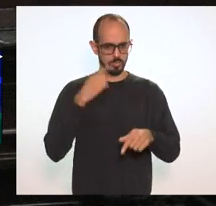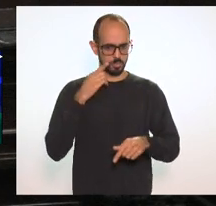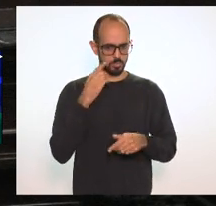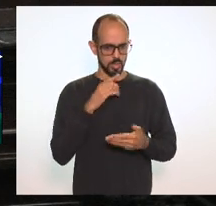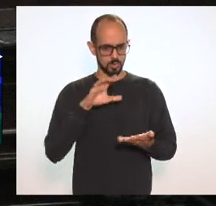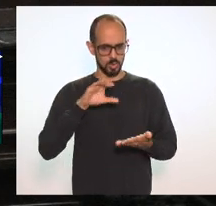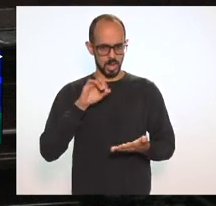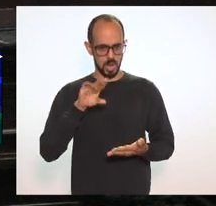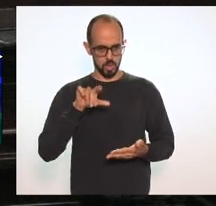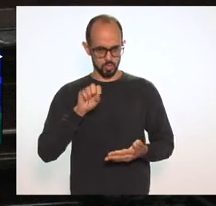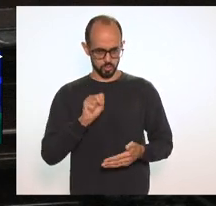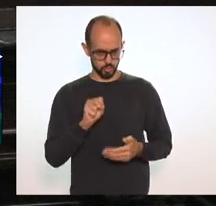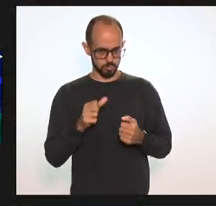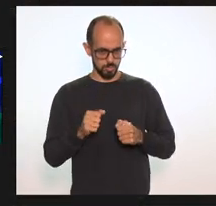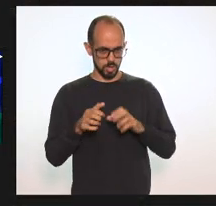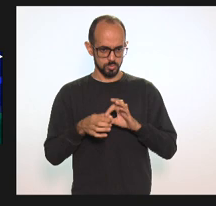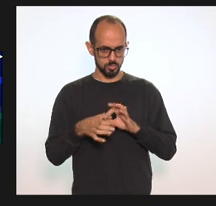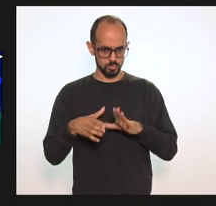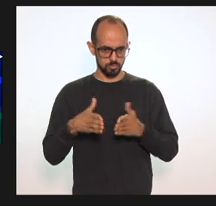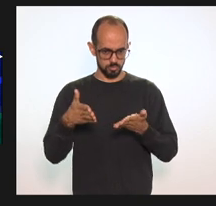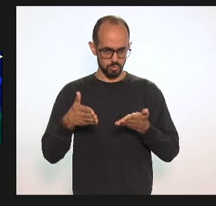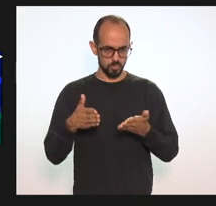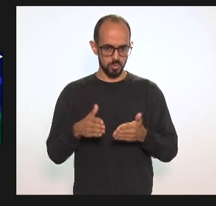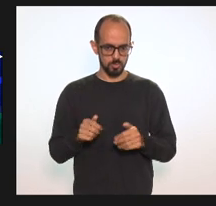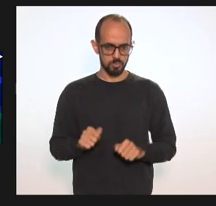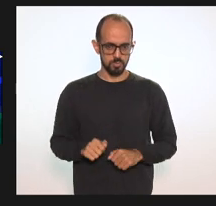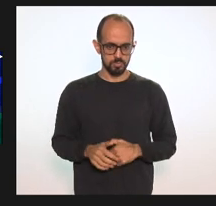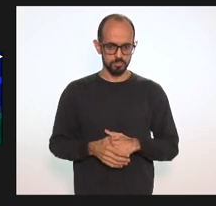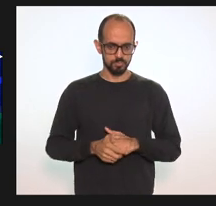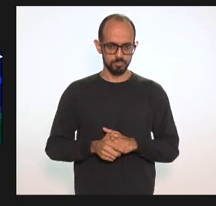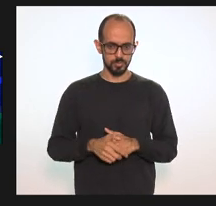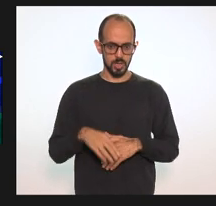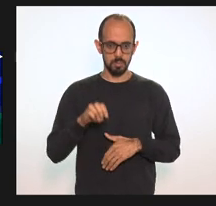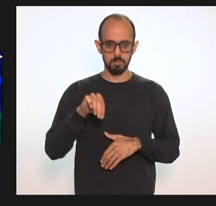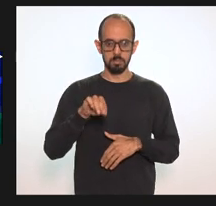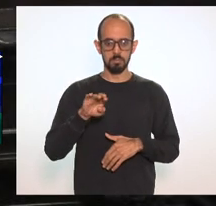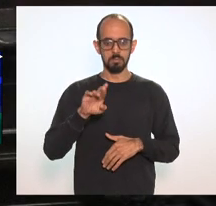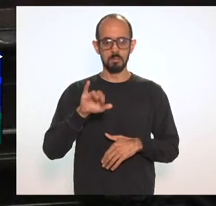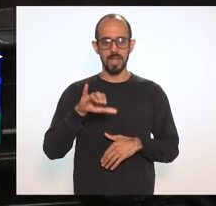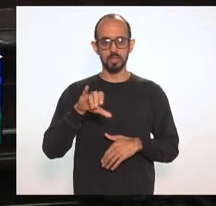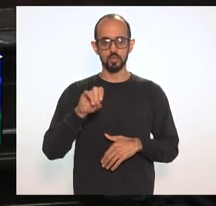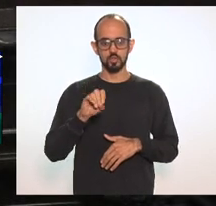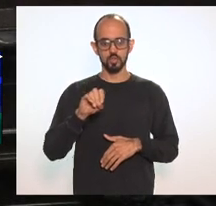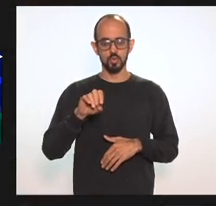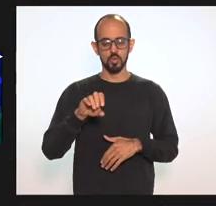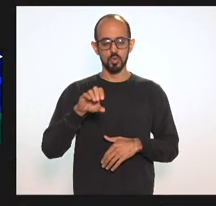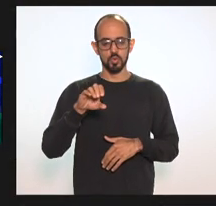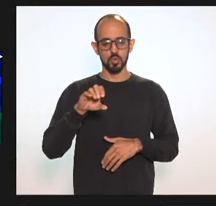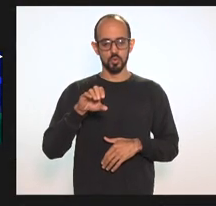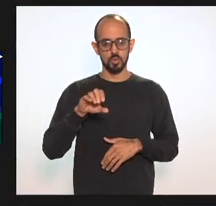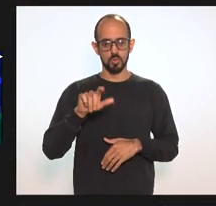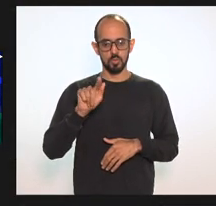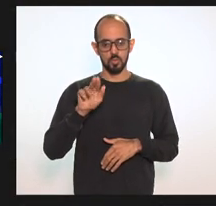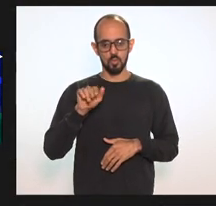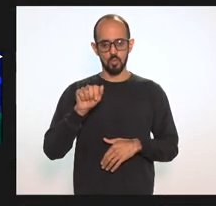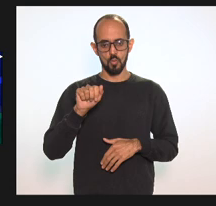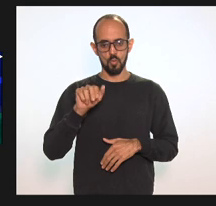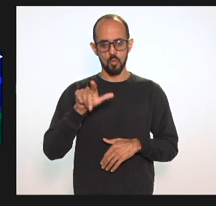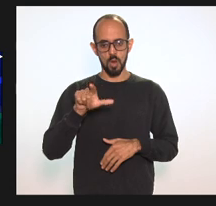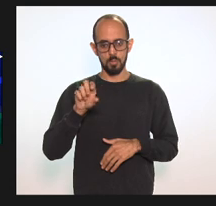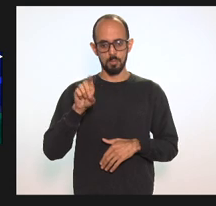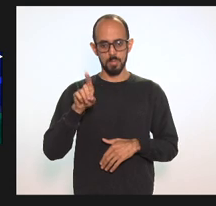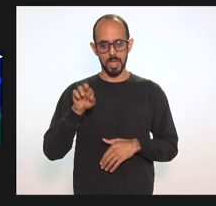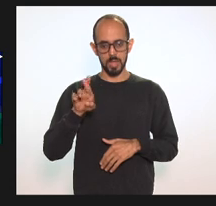favor o Márcio Alberto Alexandre a massa Gualberto perdão e eu serei breve